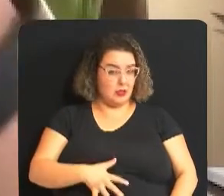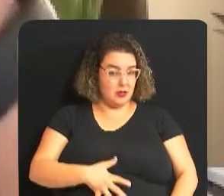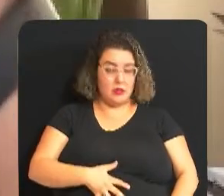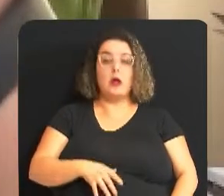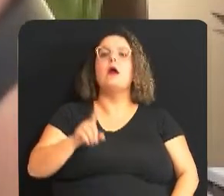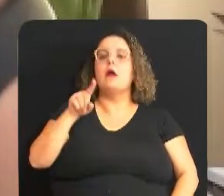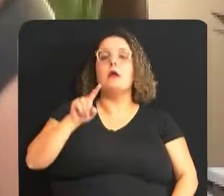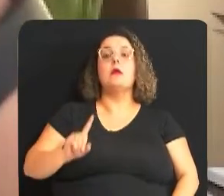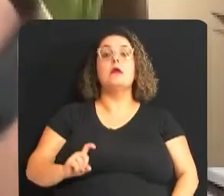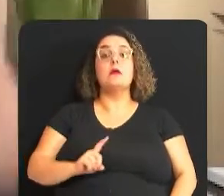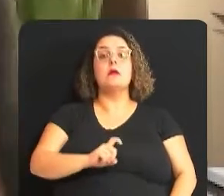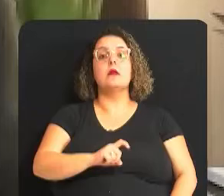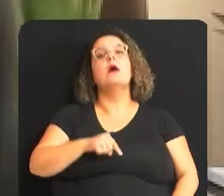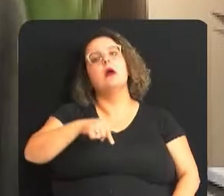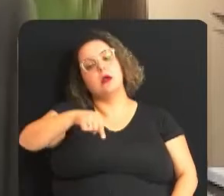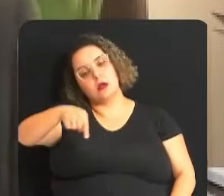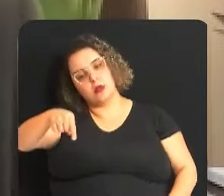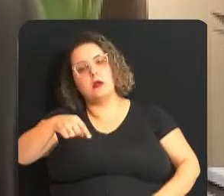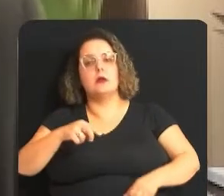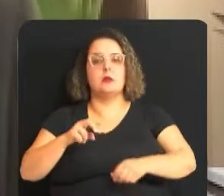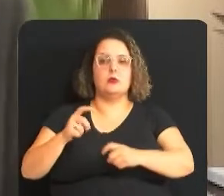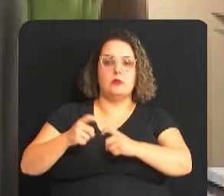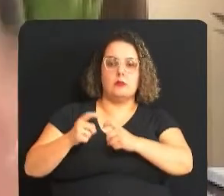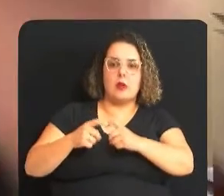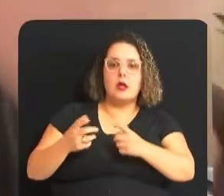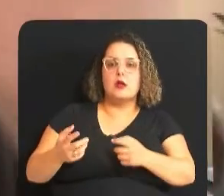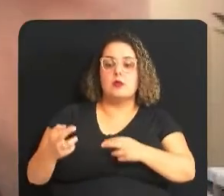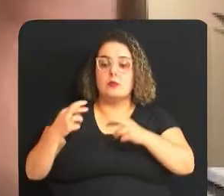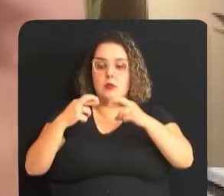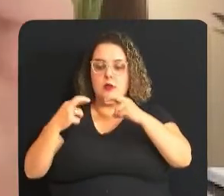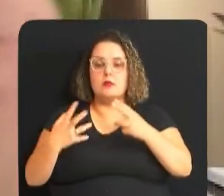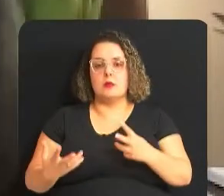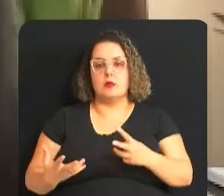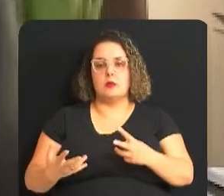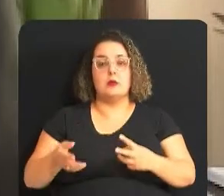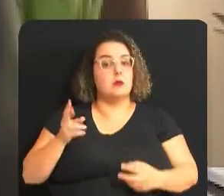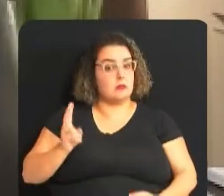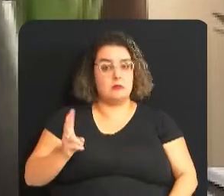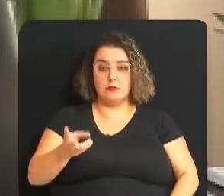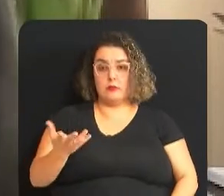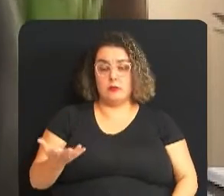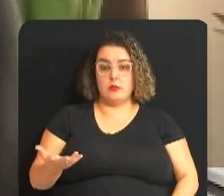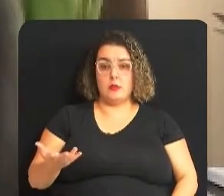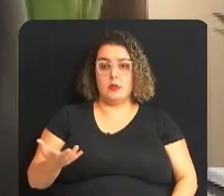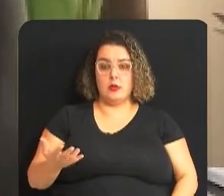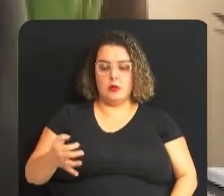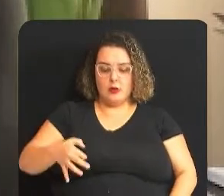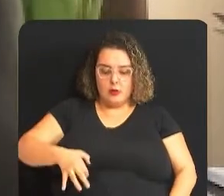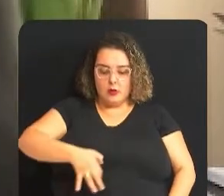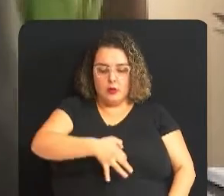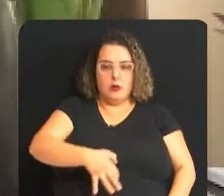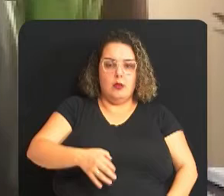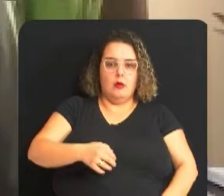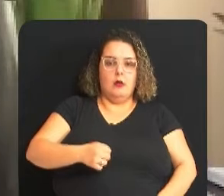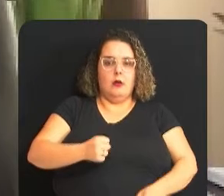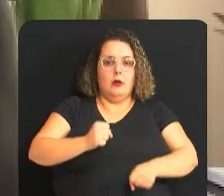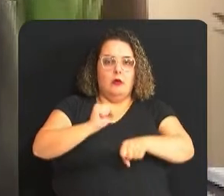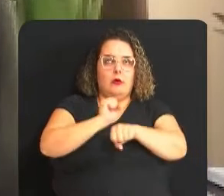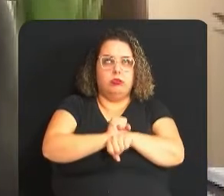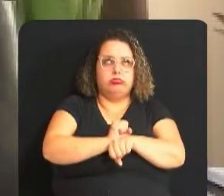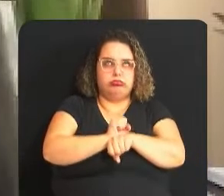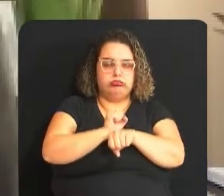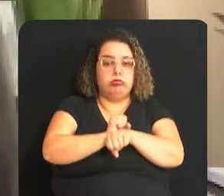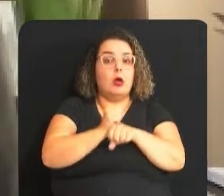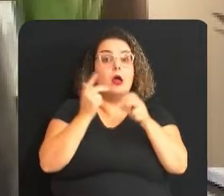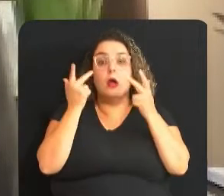verme, é ir no médico para investigar. Isso é por ordem de frequência. Aí eu venho ao intestino preso. O intestino preso é muito